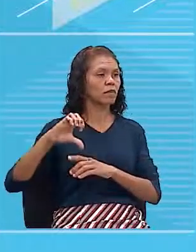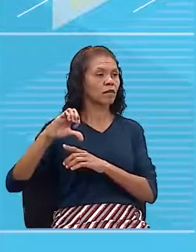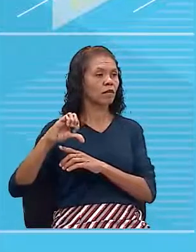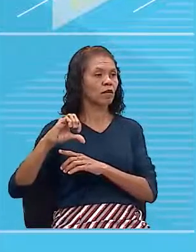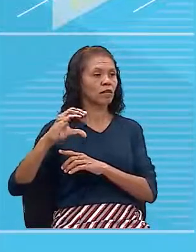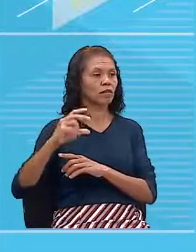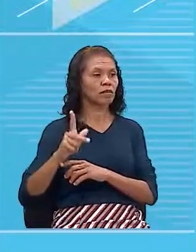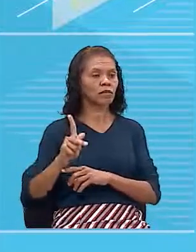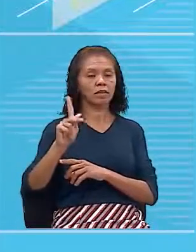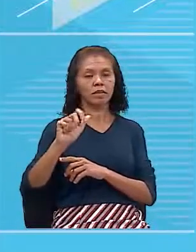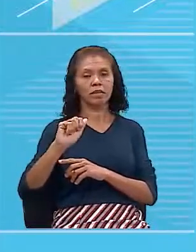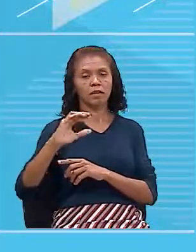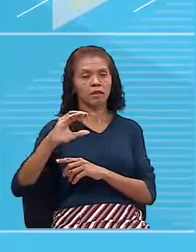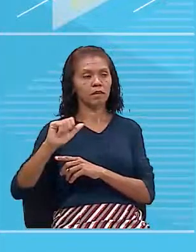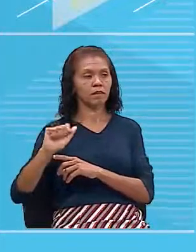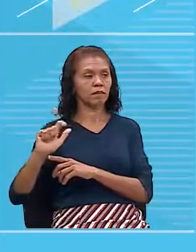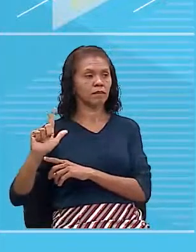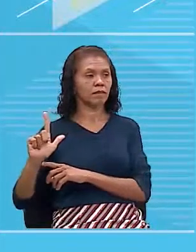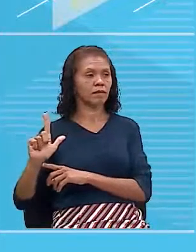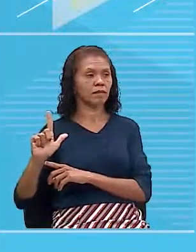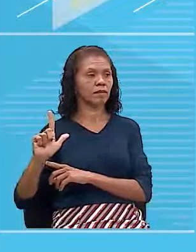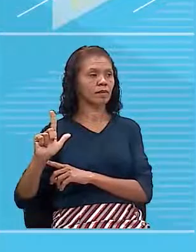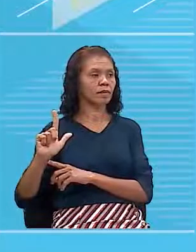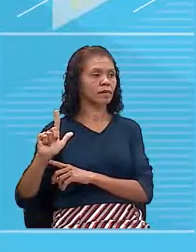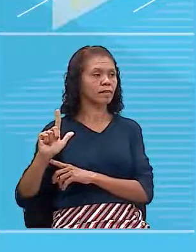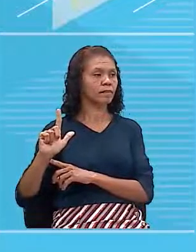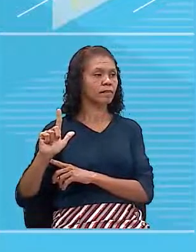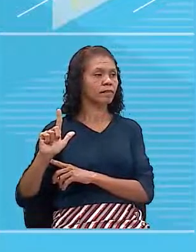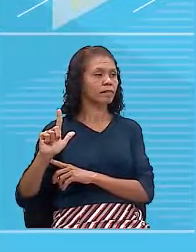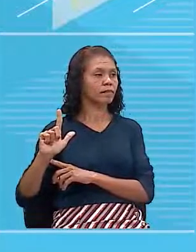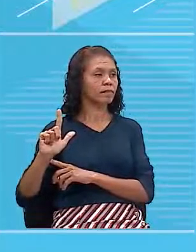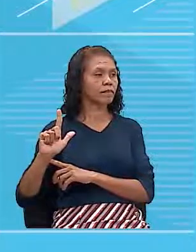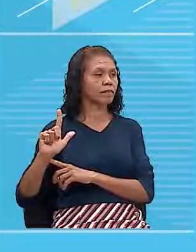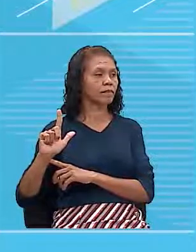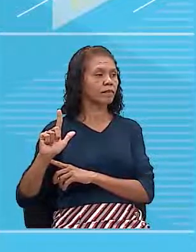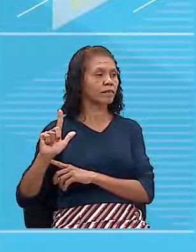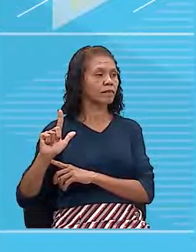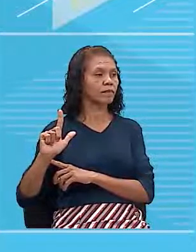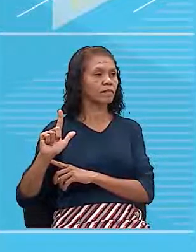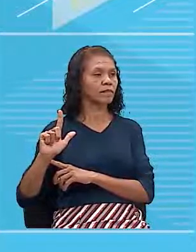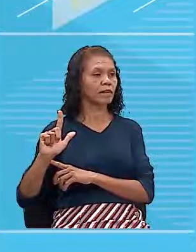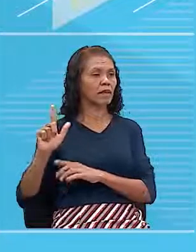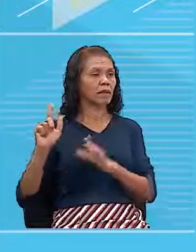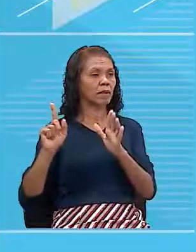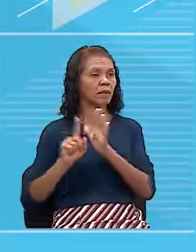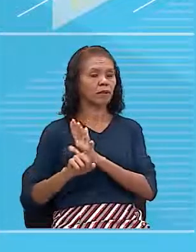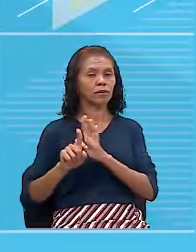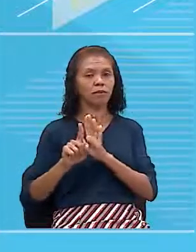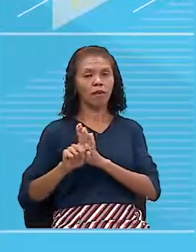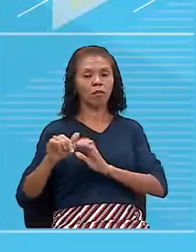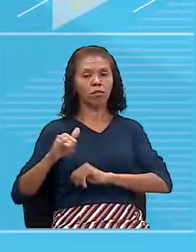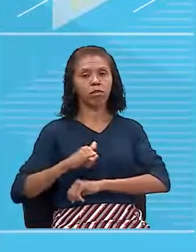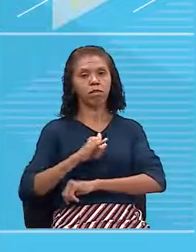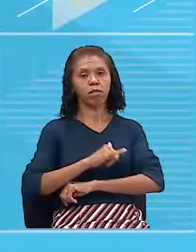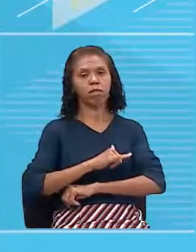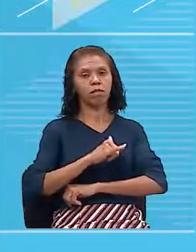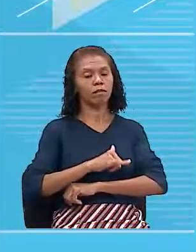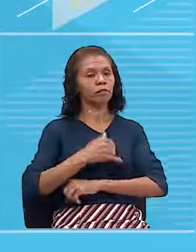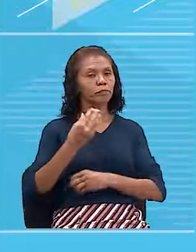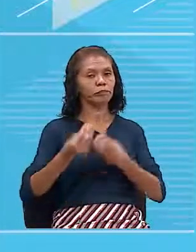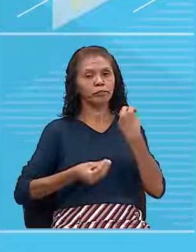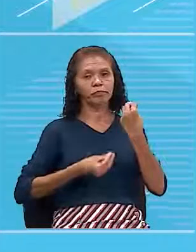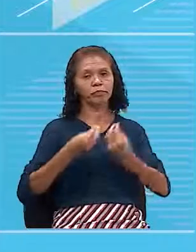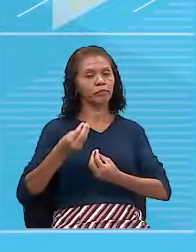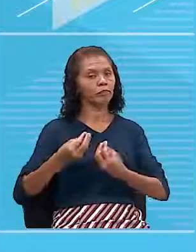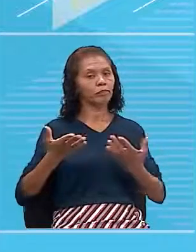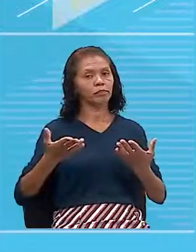nove mais que o dobro ainda pergunta o que que engorda E aí